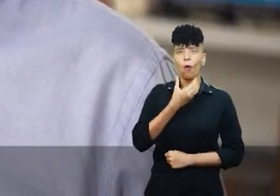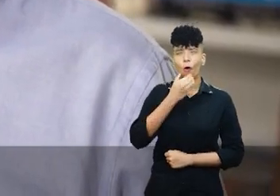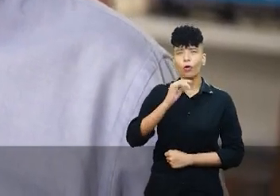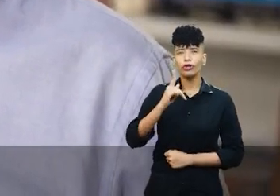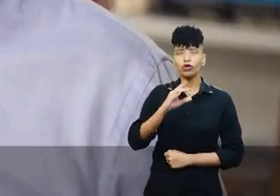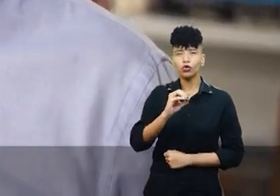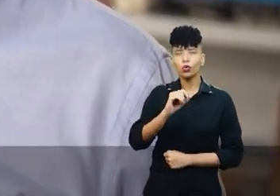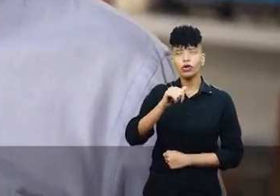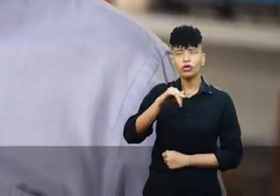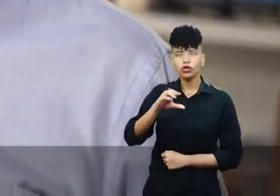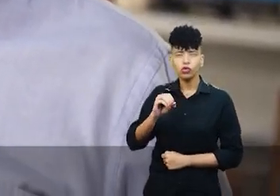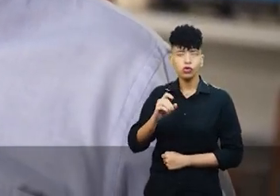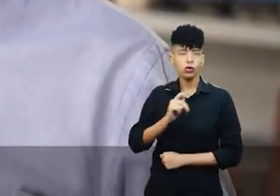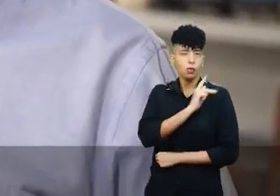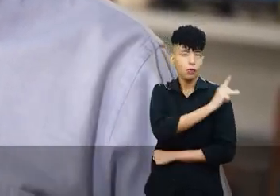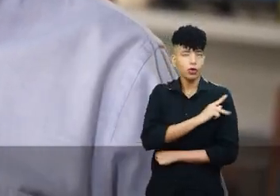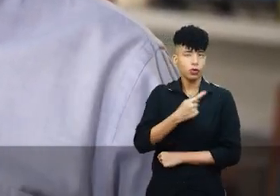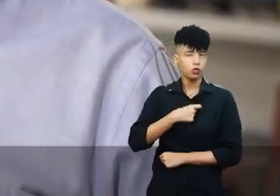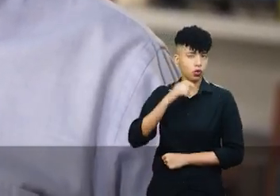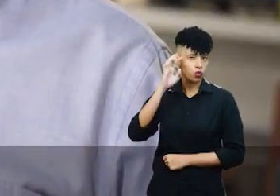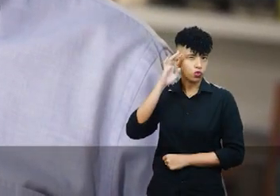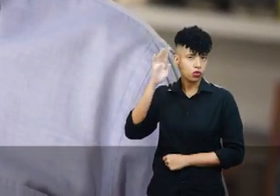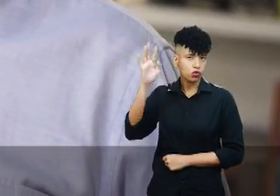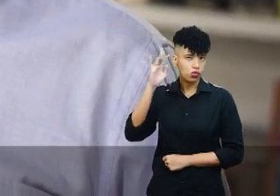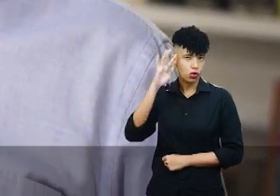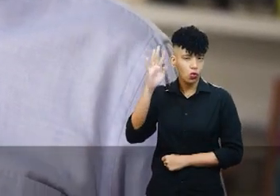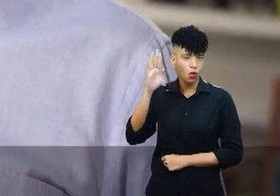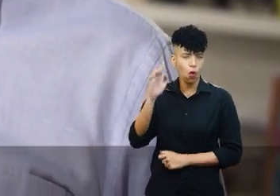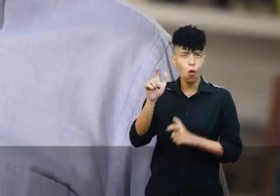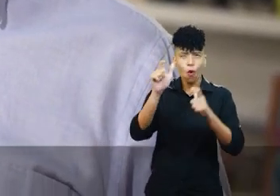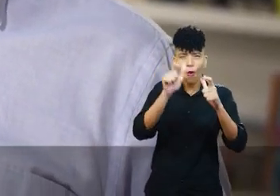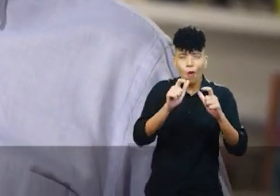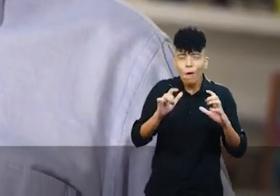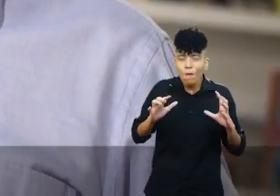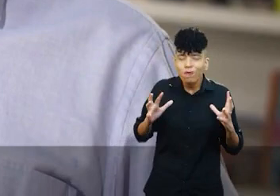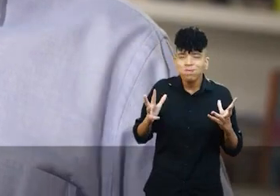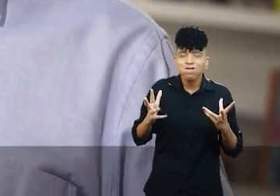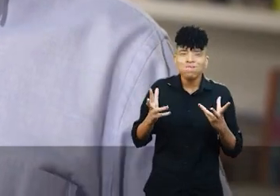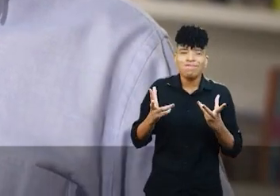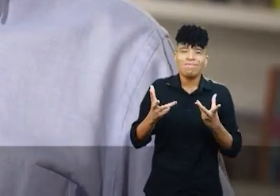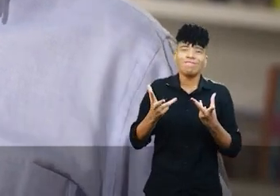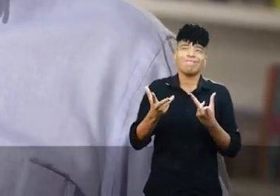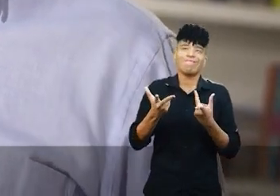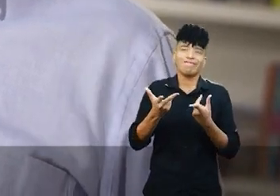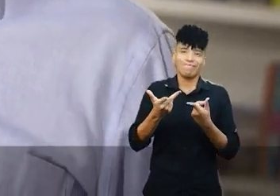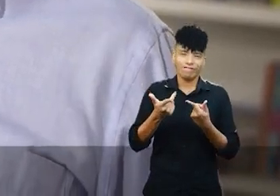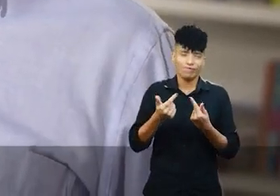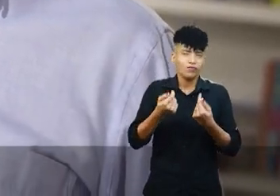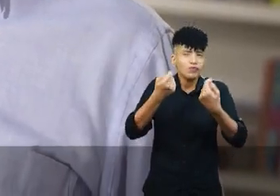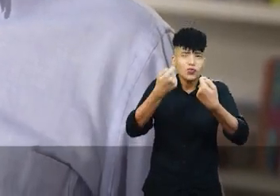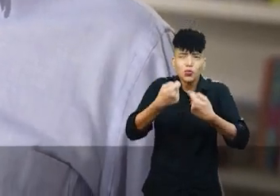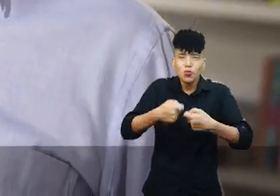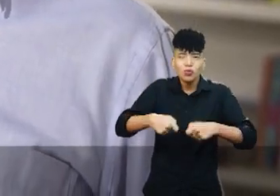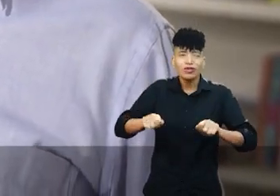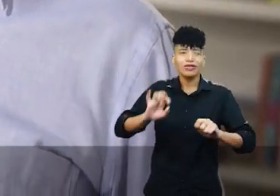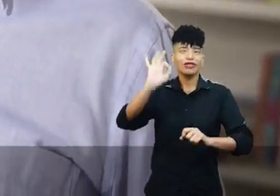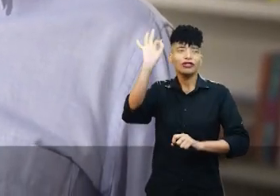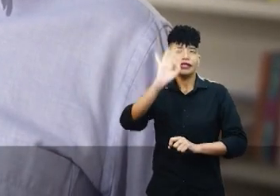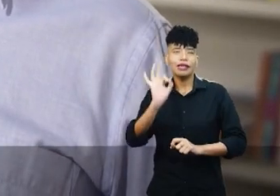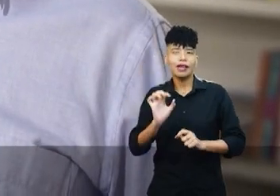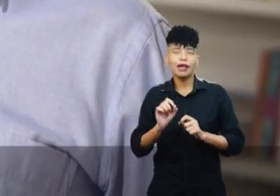nossos sonhos vai ser um lugar tão maravilhoso que nem vai precisar de ninguém para fazer o povo